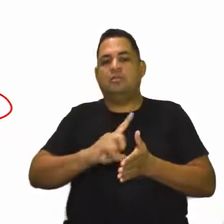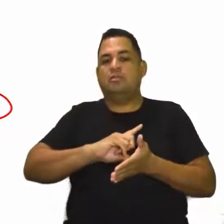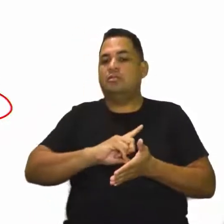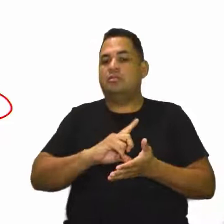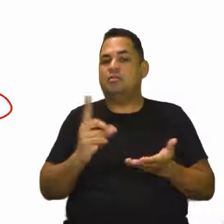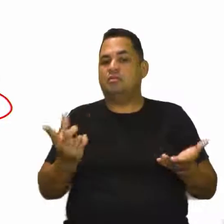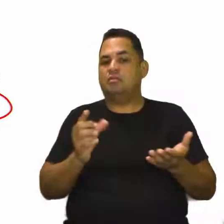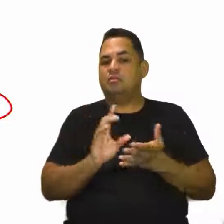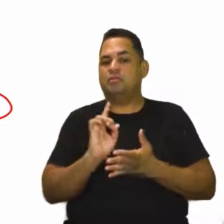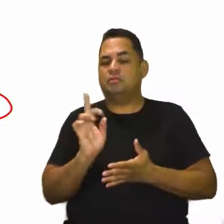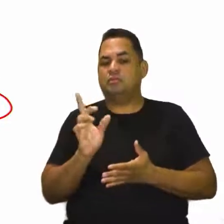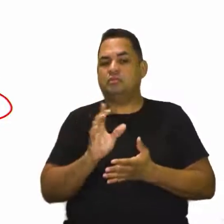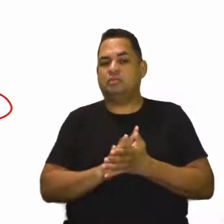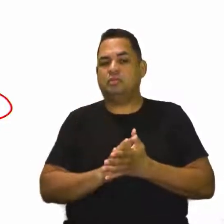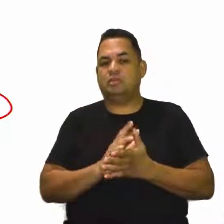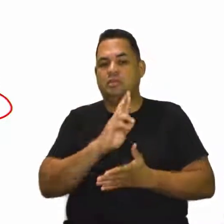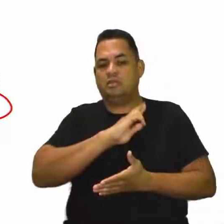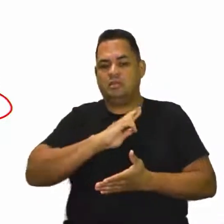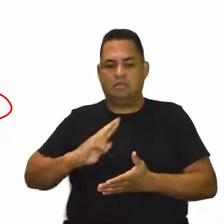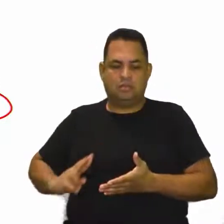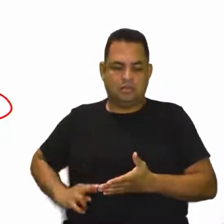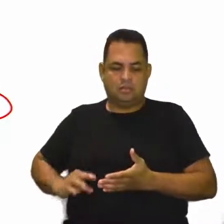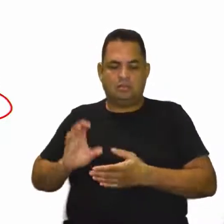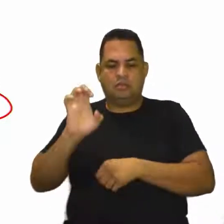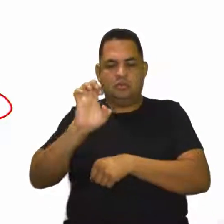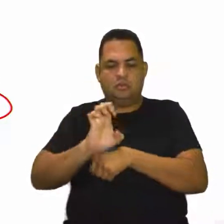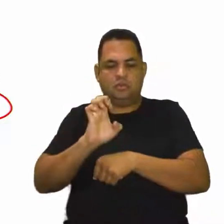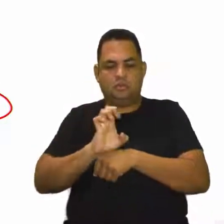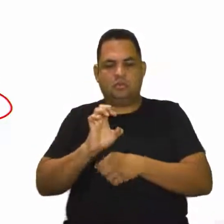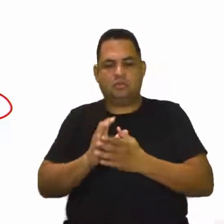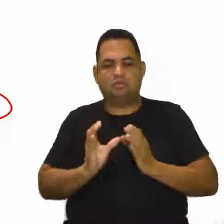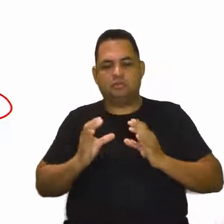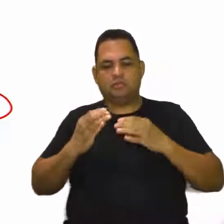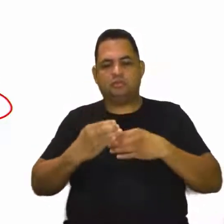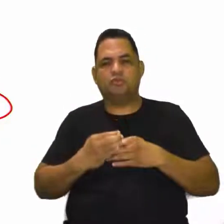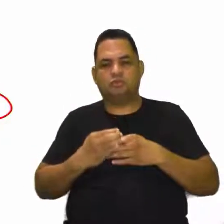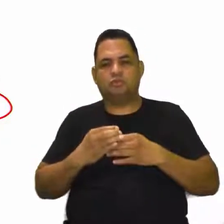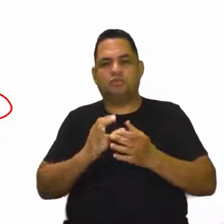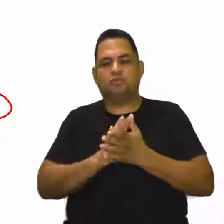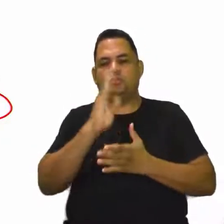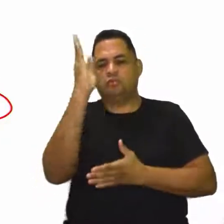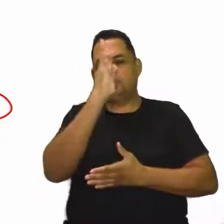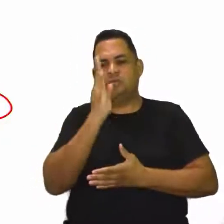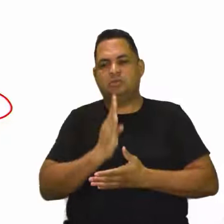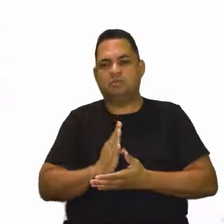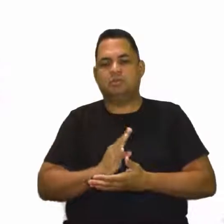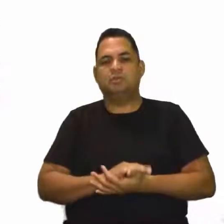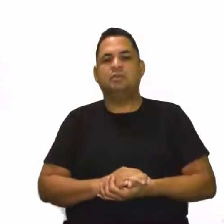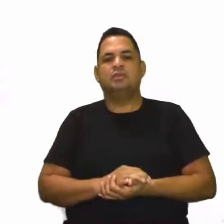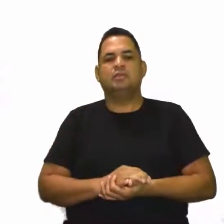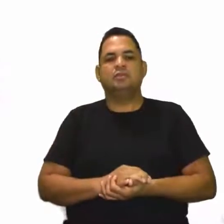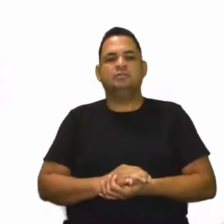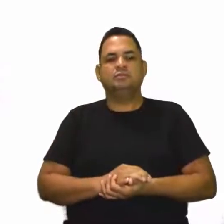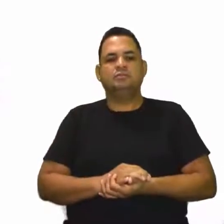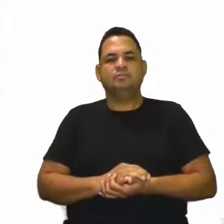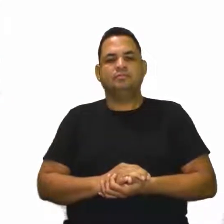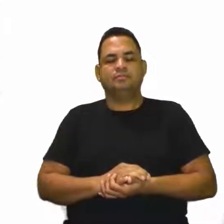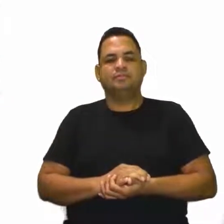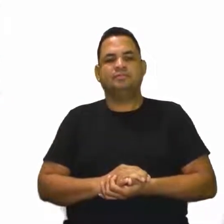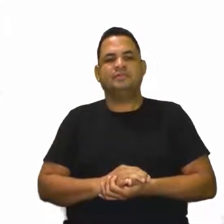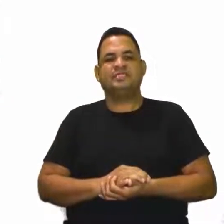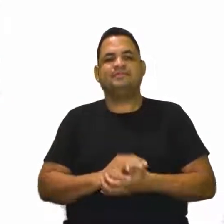Antes, era só República dos Estados Unidos do Brasil. Fechou, aluno? Ótimo, então vamos